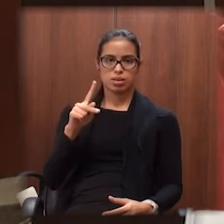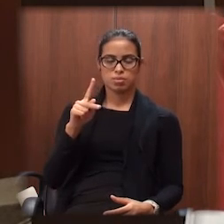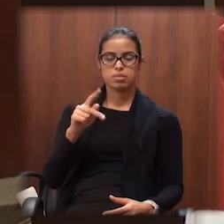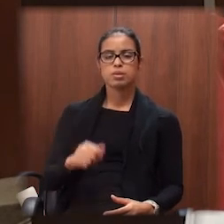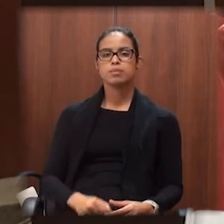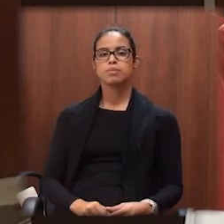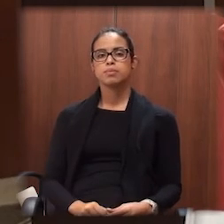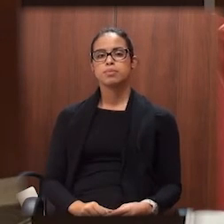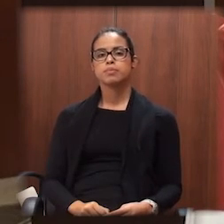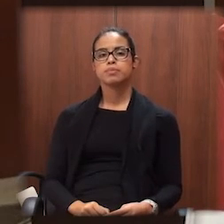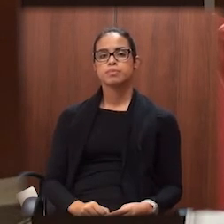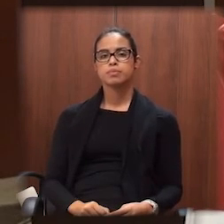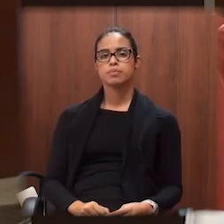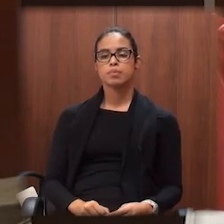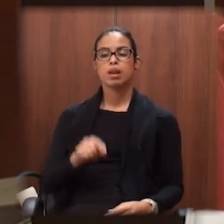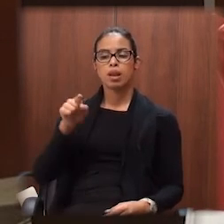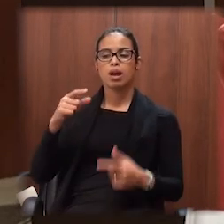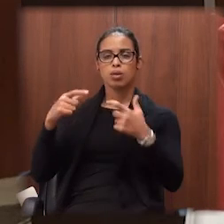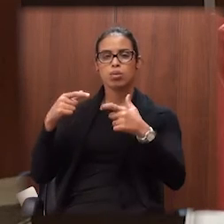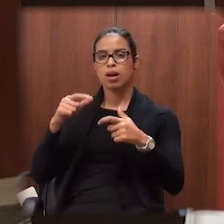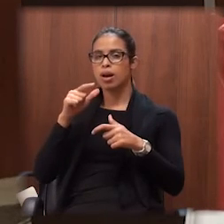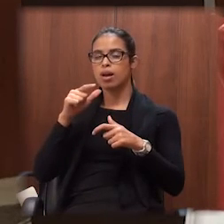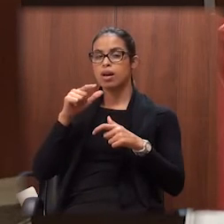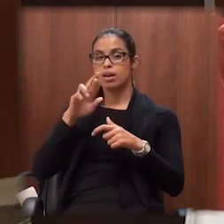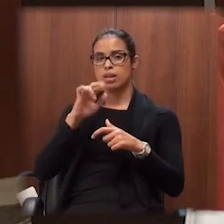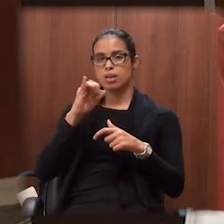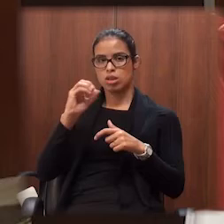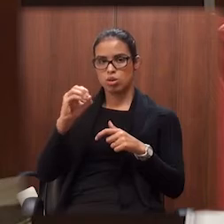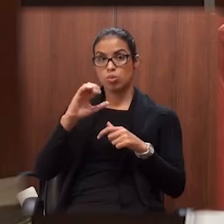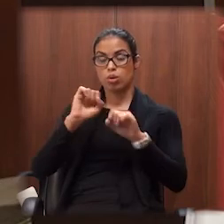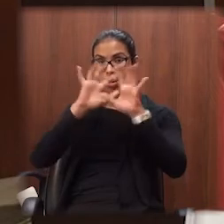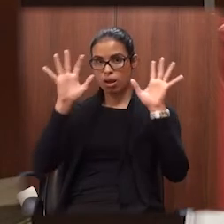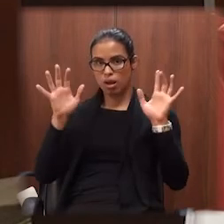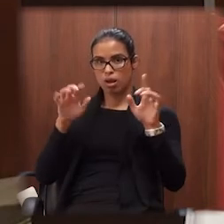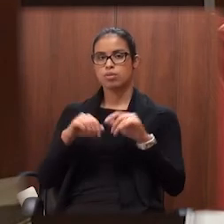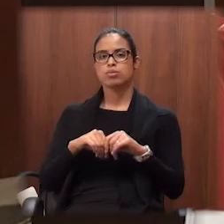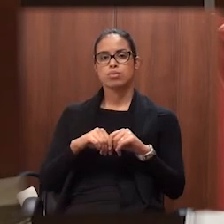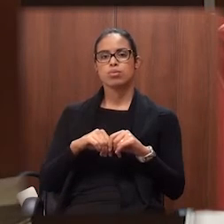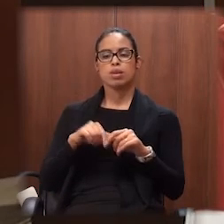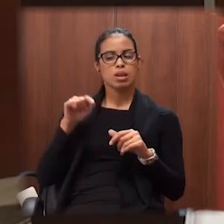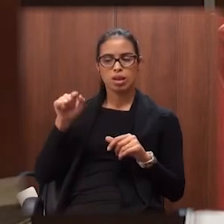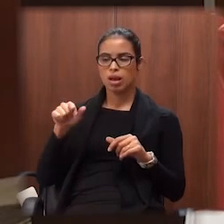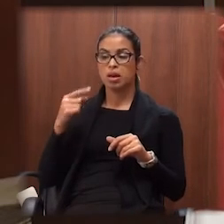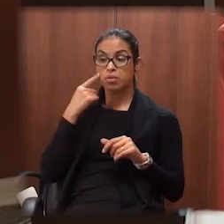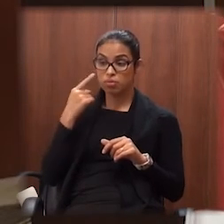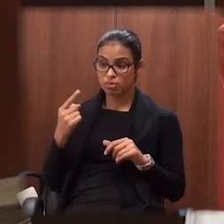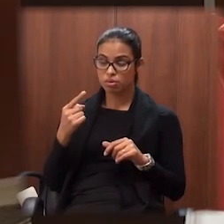Unesp em Rio Claro, em Marília, já falei, e isso é muito